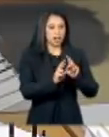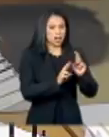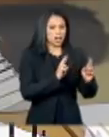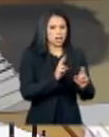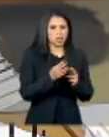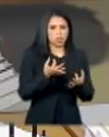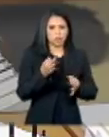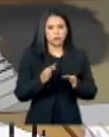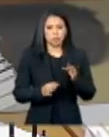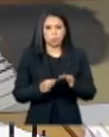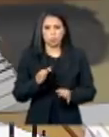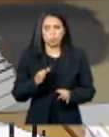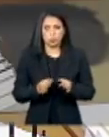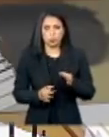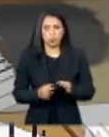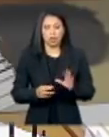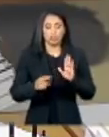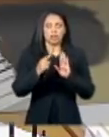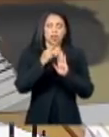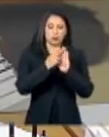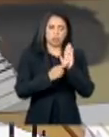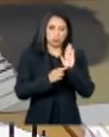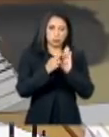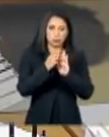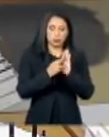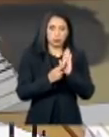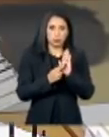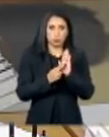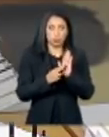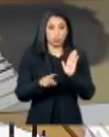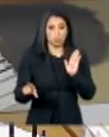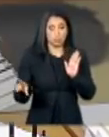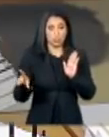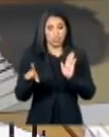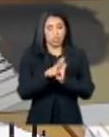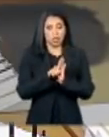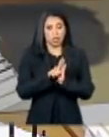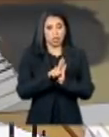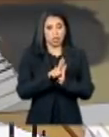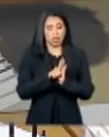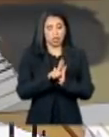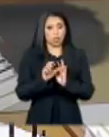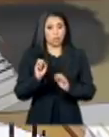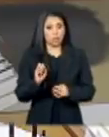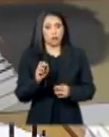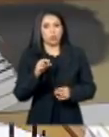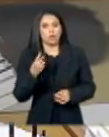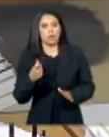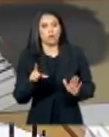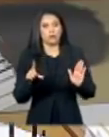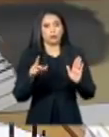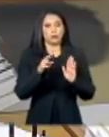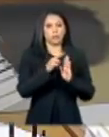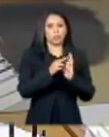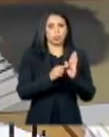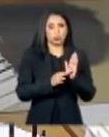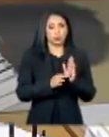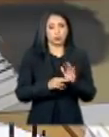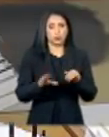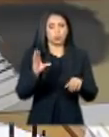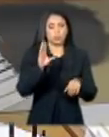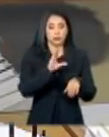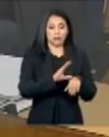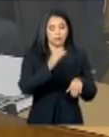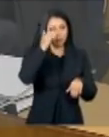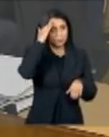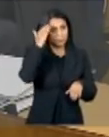regida por normas estritamente legal o por norma constitucional o